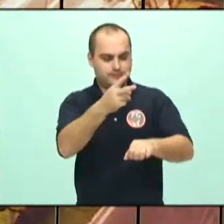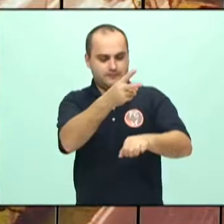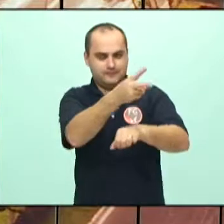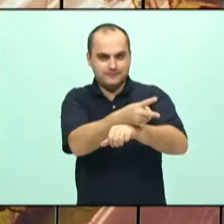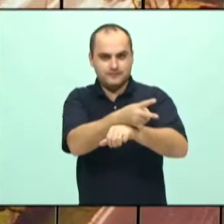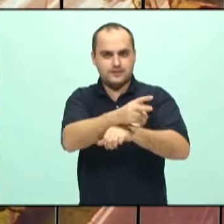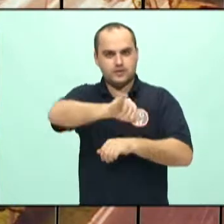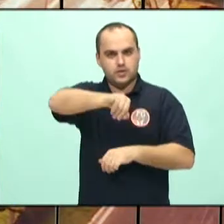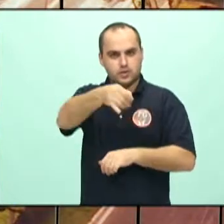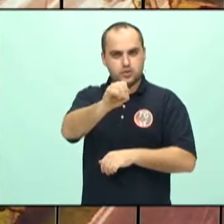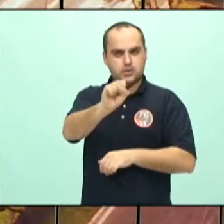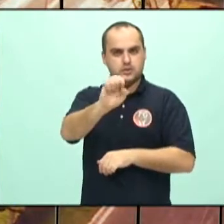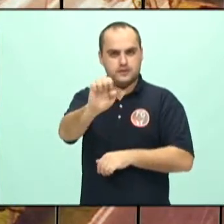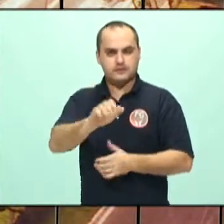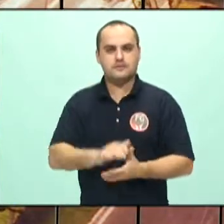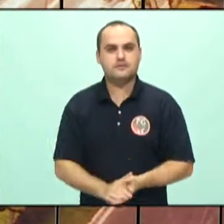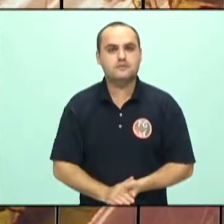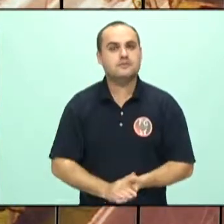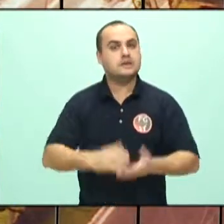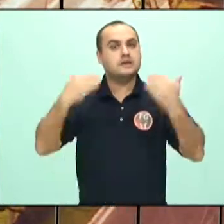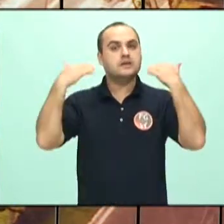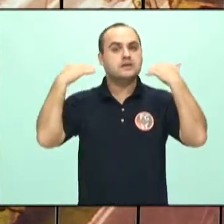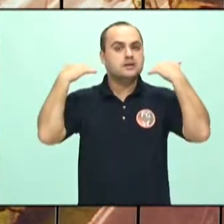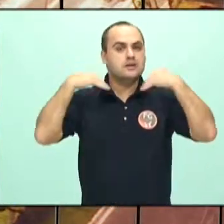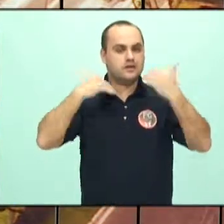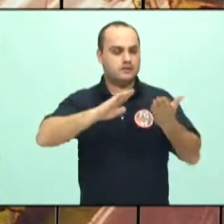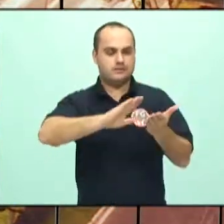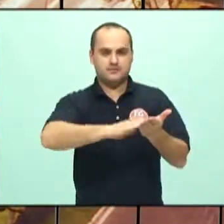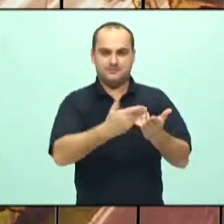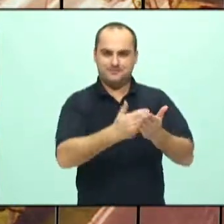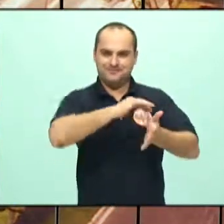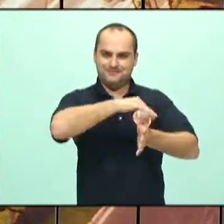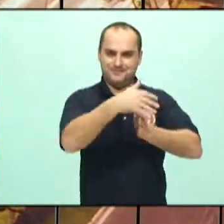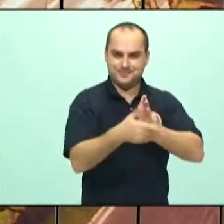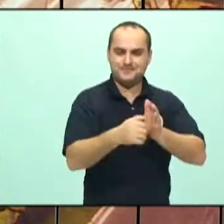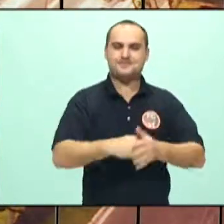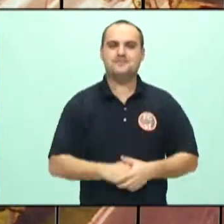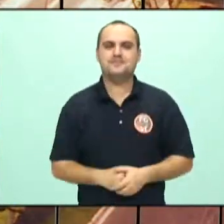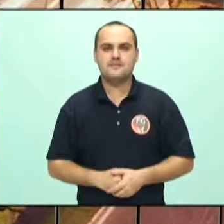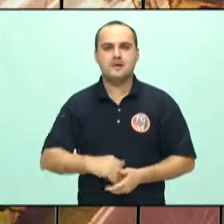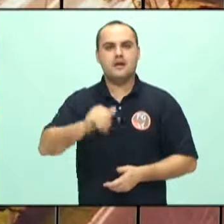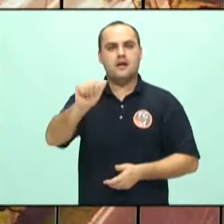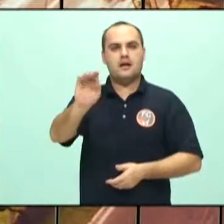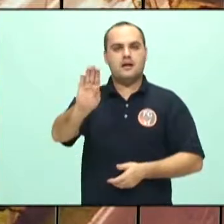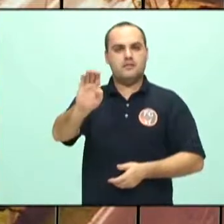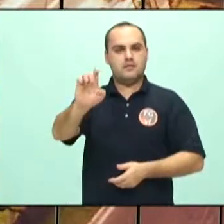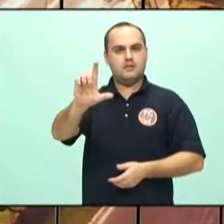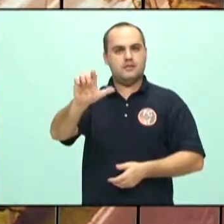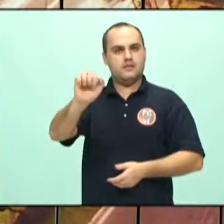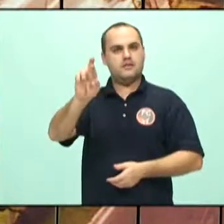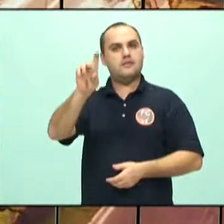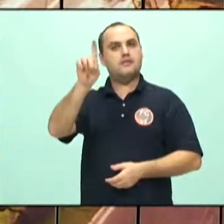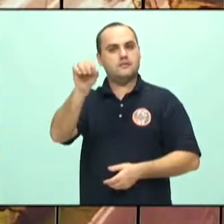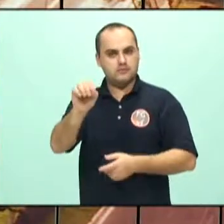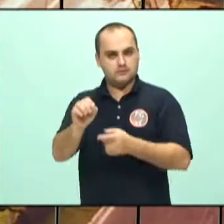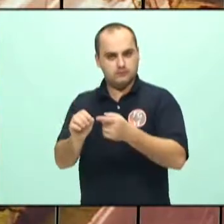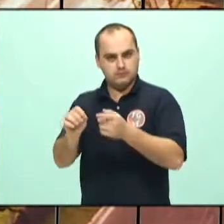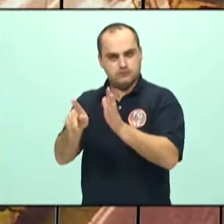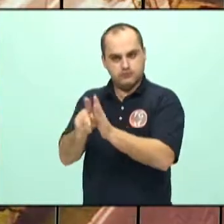repórter cinematográfico, Jean, nosso intérprete de Libras, com Abelardo Luiz dos Santos, o nosso suíte